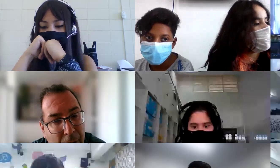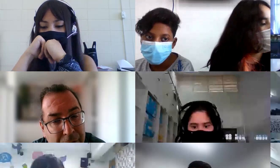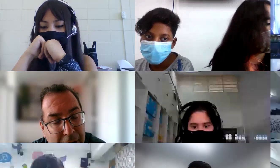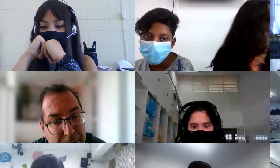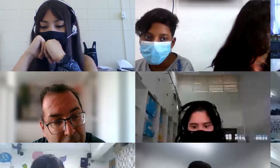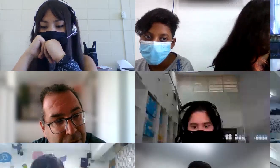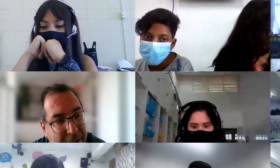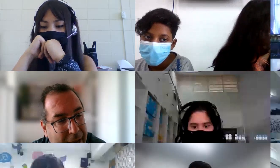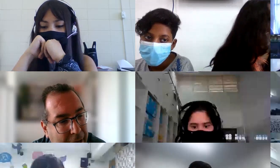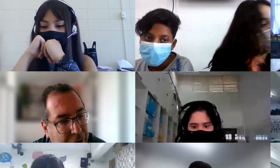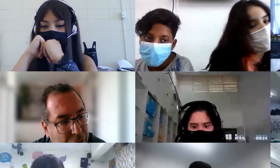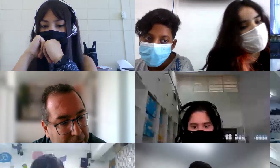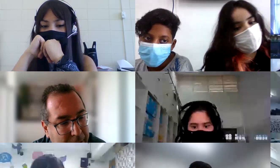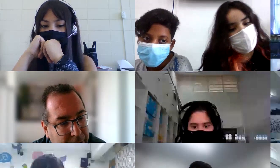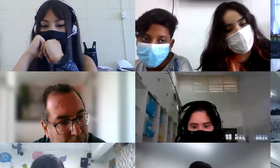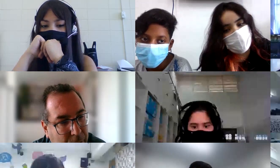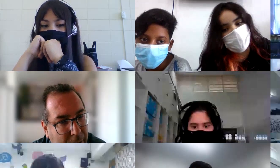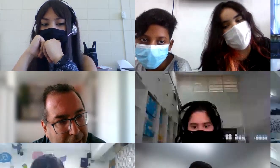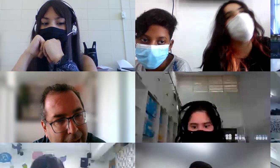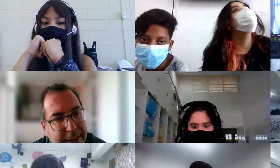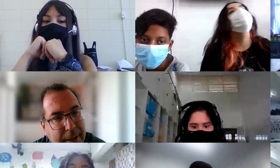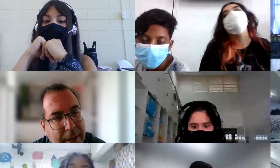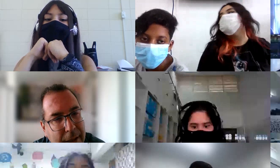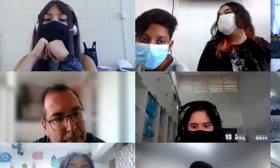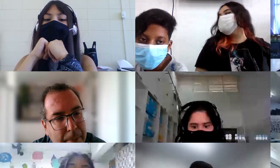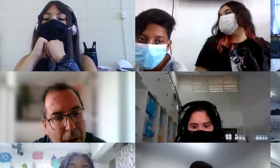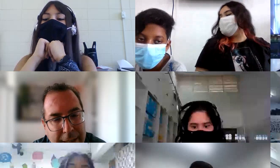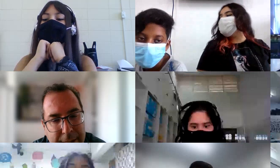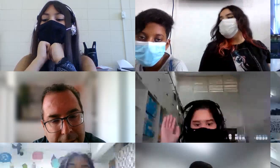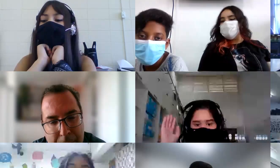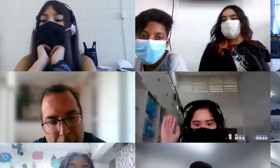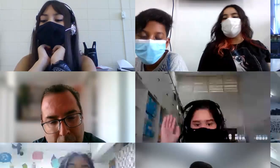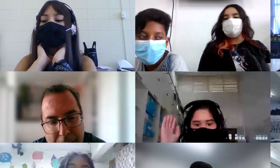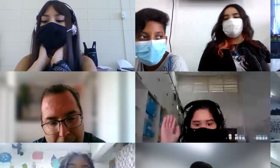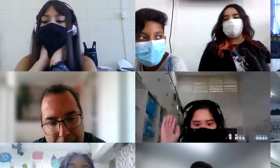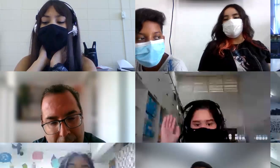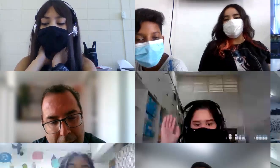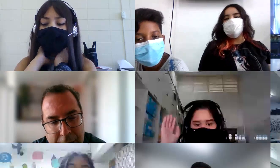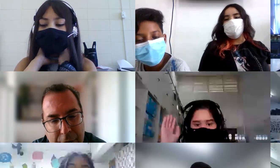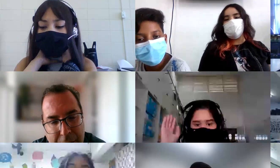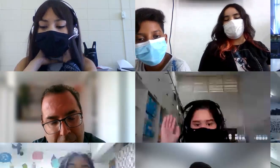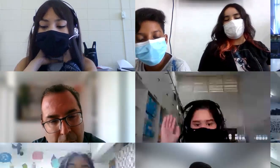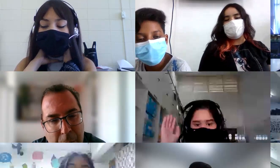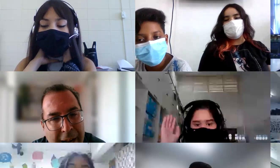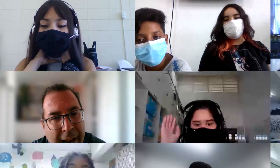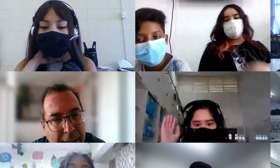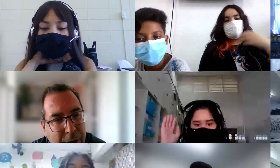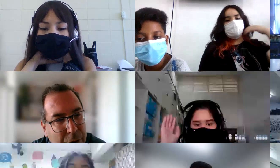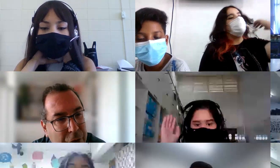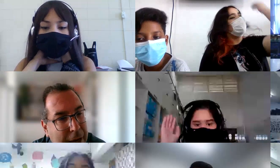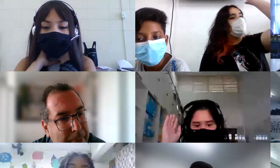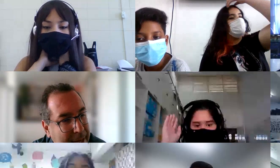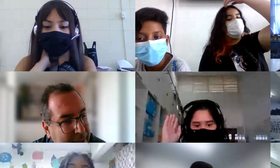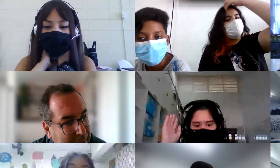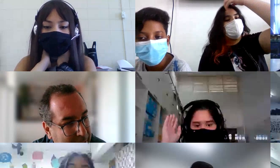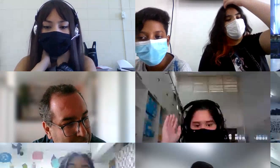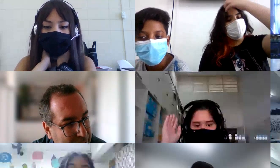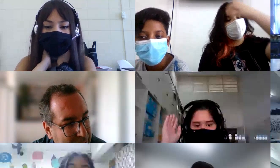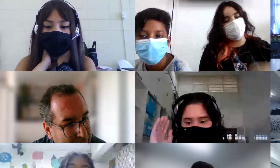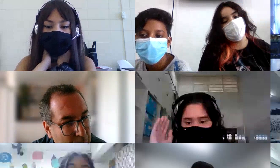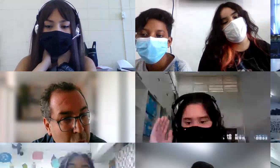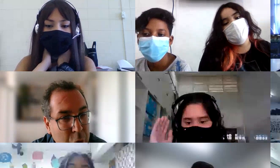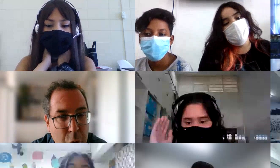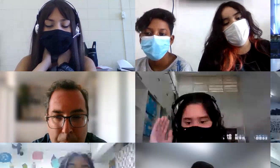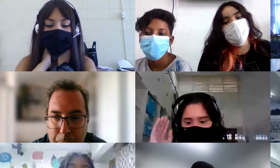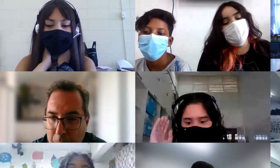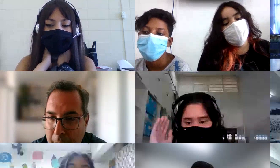sala de aula e faz uma atividade sobre isso com a tua classe. Bota esse tema na tua classe. Então vocês ficam eleitos os